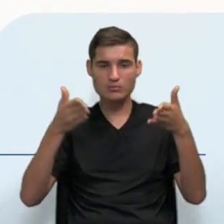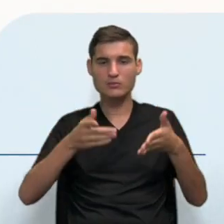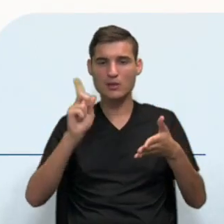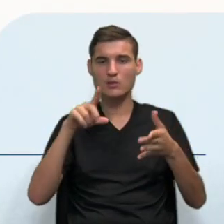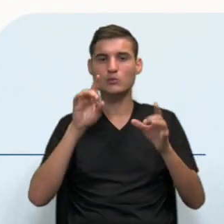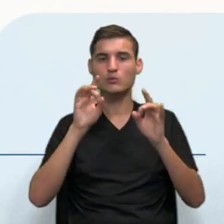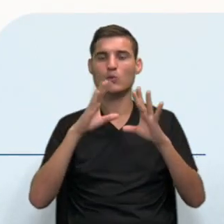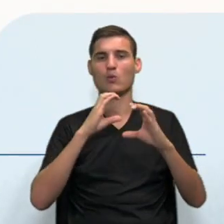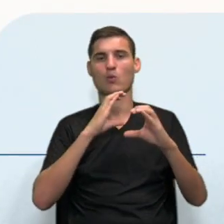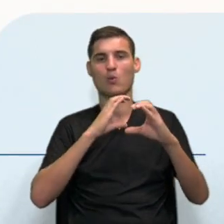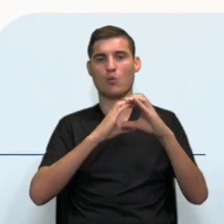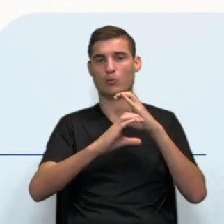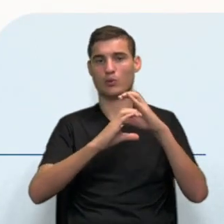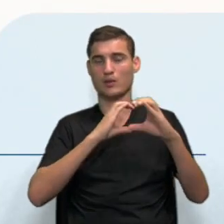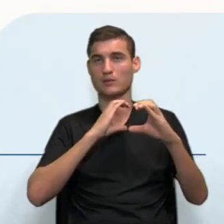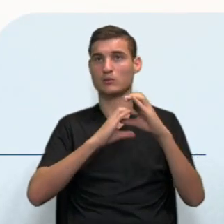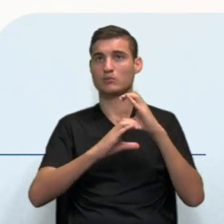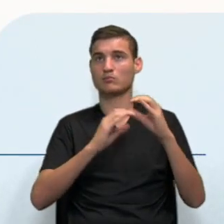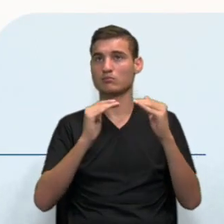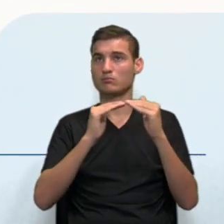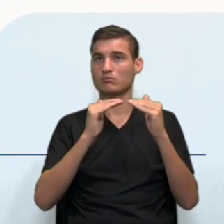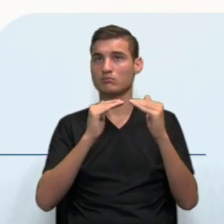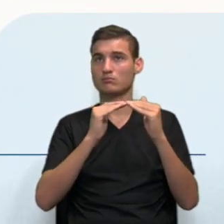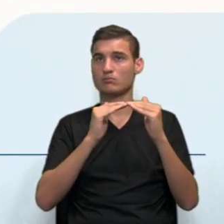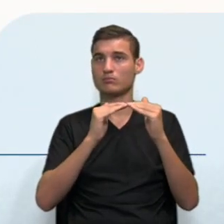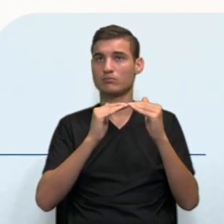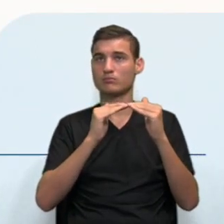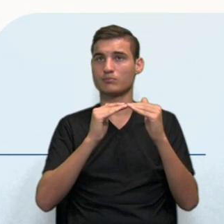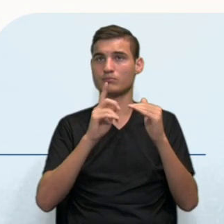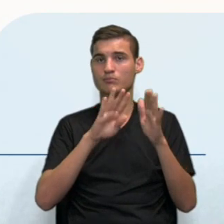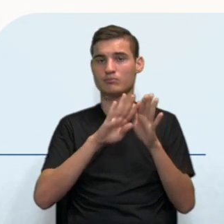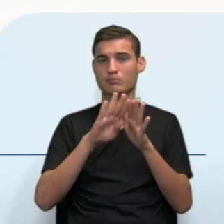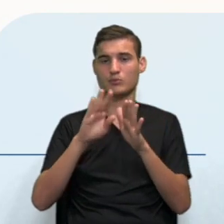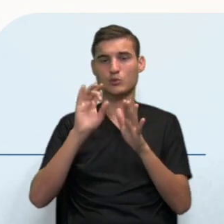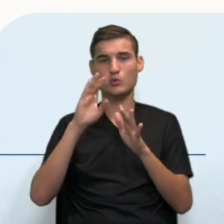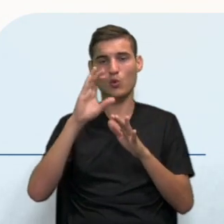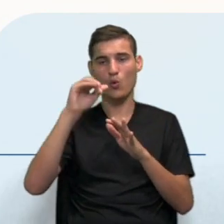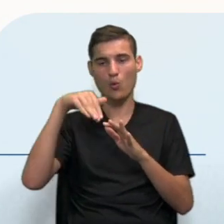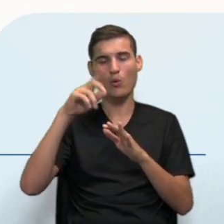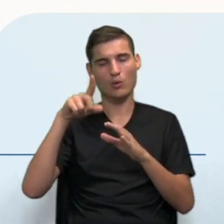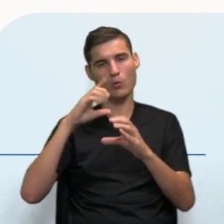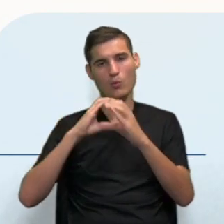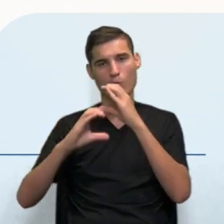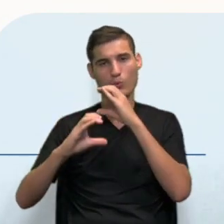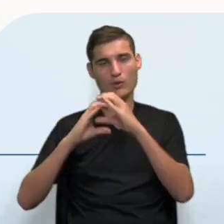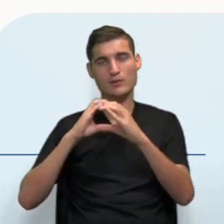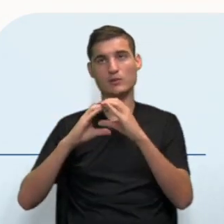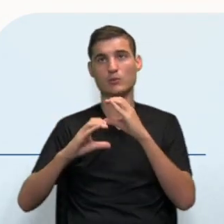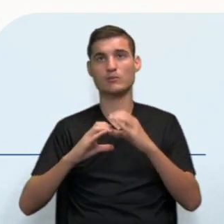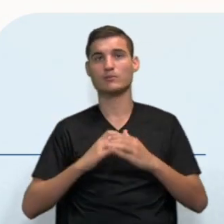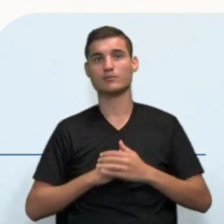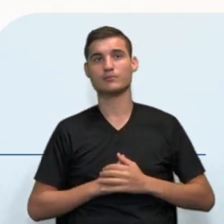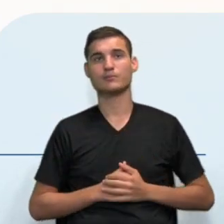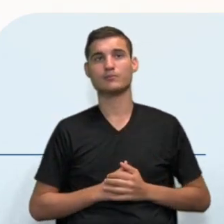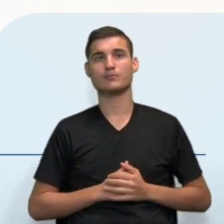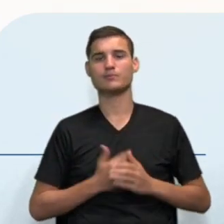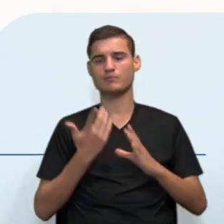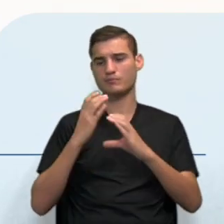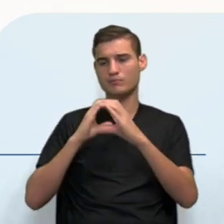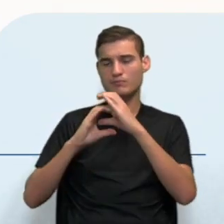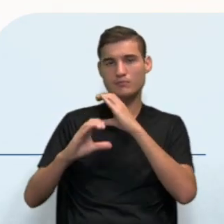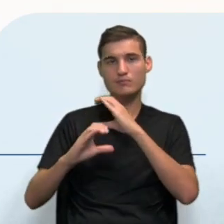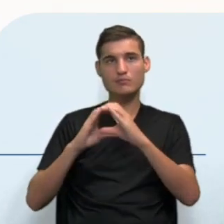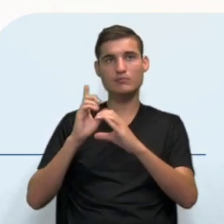de comunicação. Então a primeira parte você tira, eu estou falando de comunicação. Comunicação ela pode